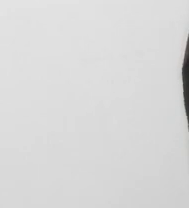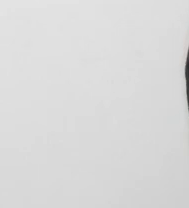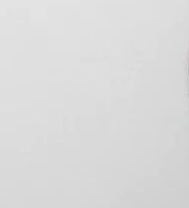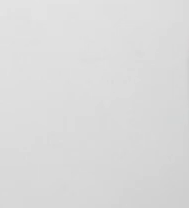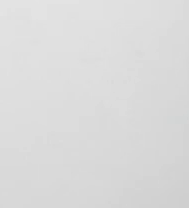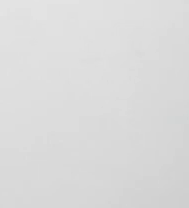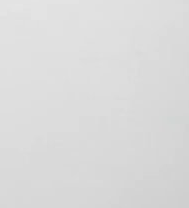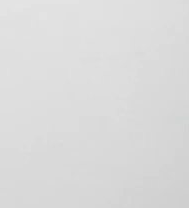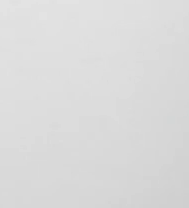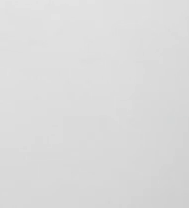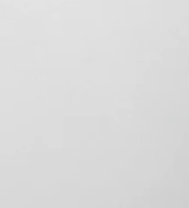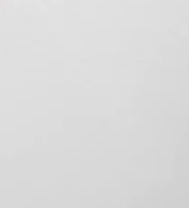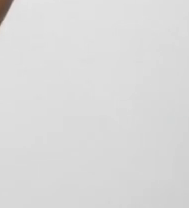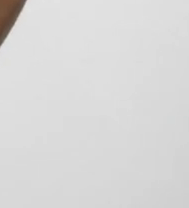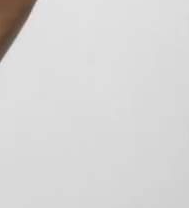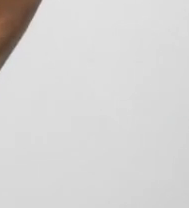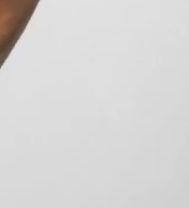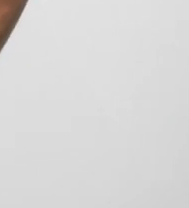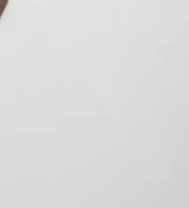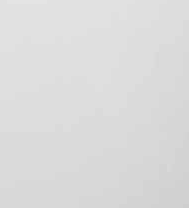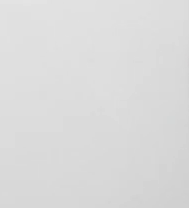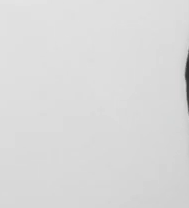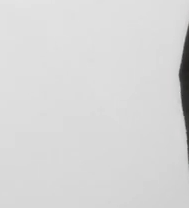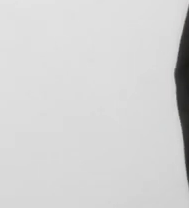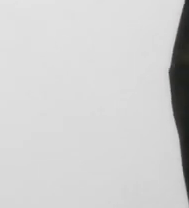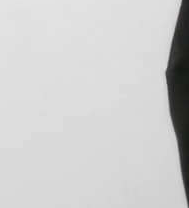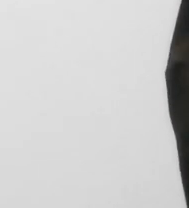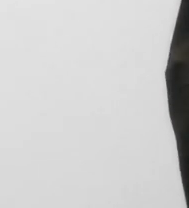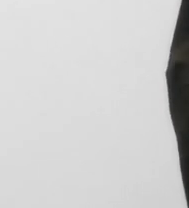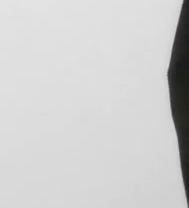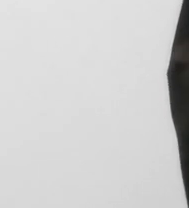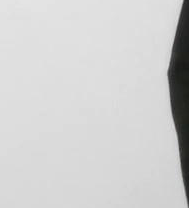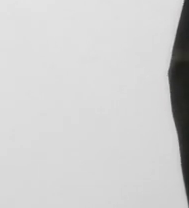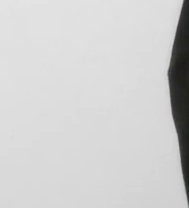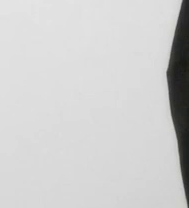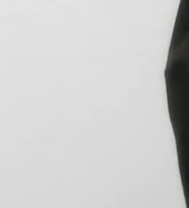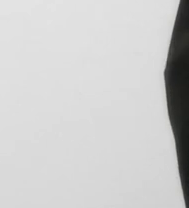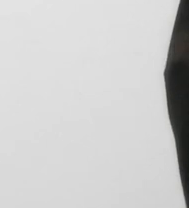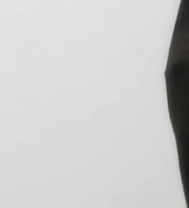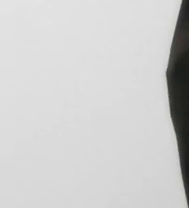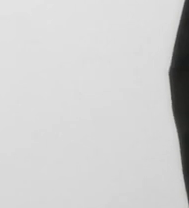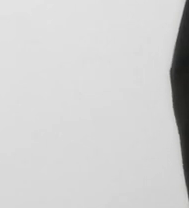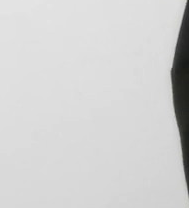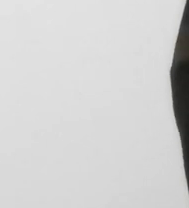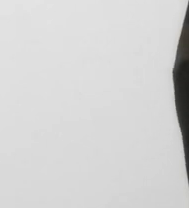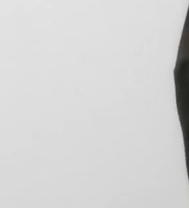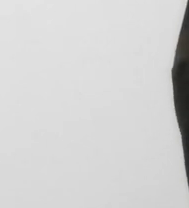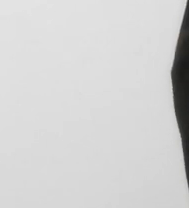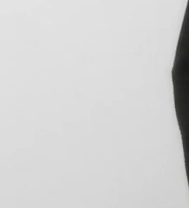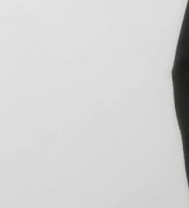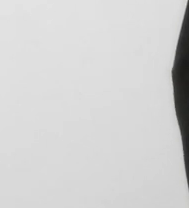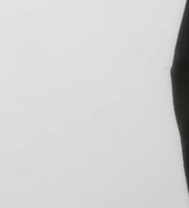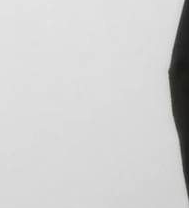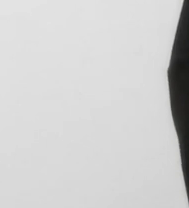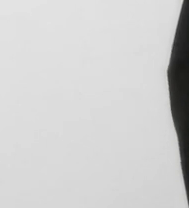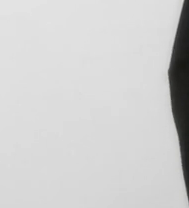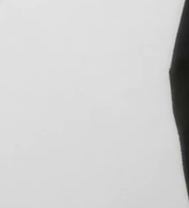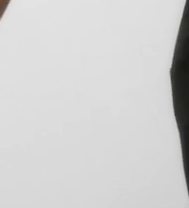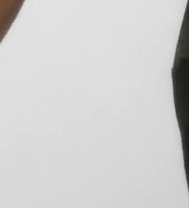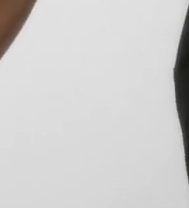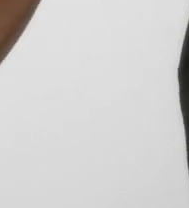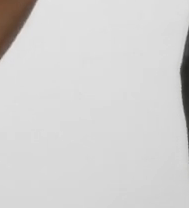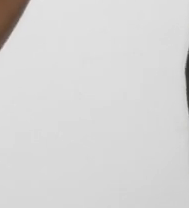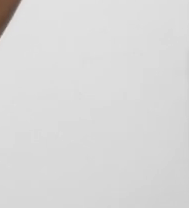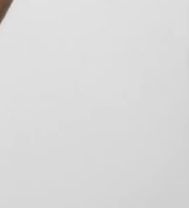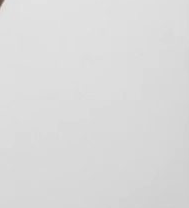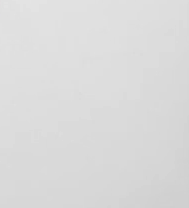que ameaçar as operadoras de plano de saúde que nós estamos eh suspendendo os tratamentos só que as crianças elas não são um